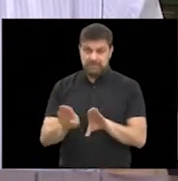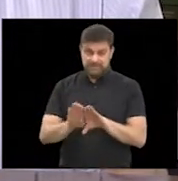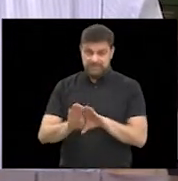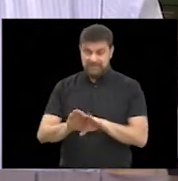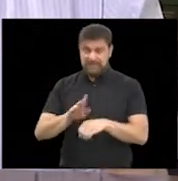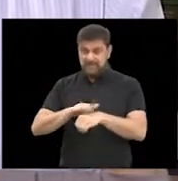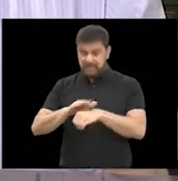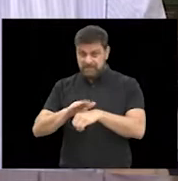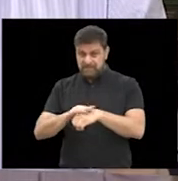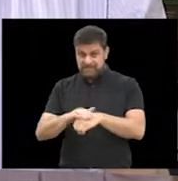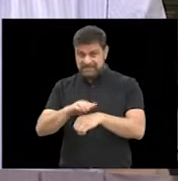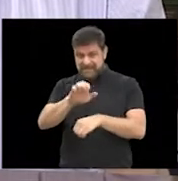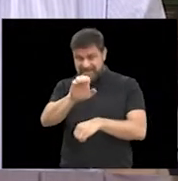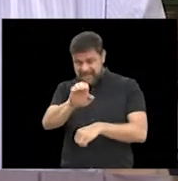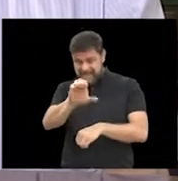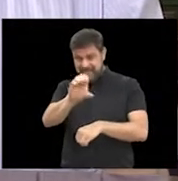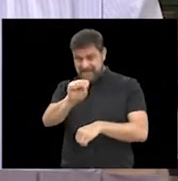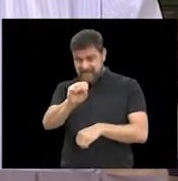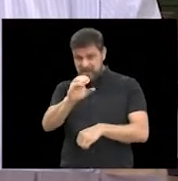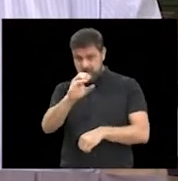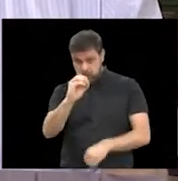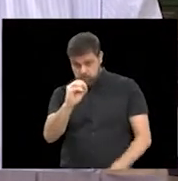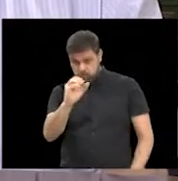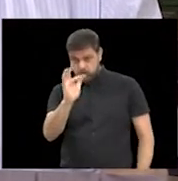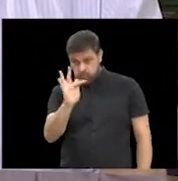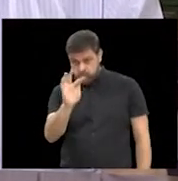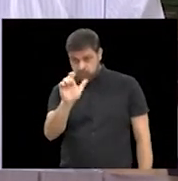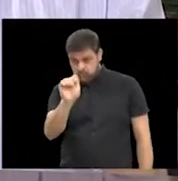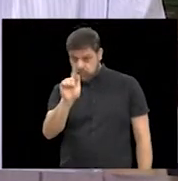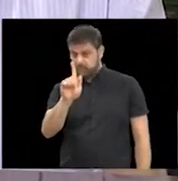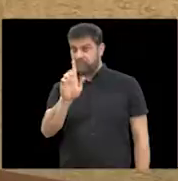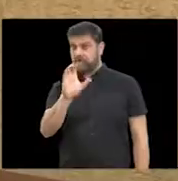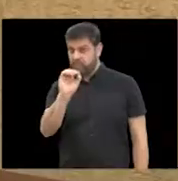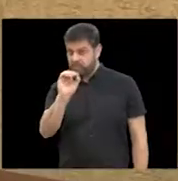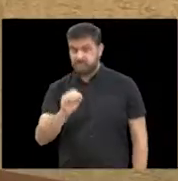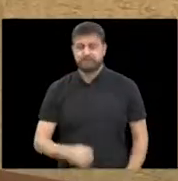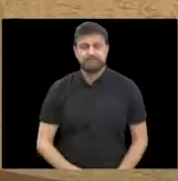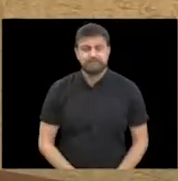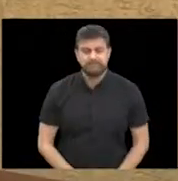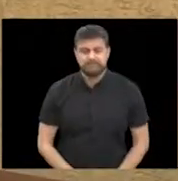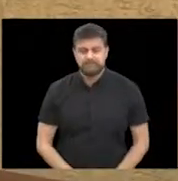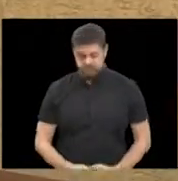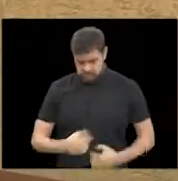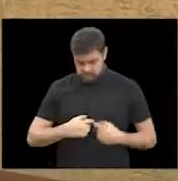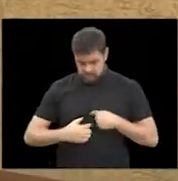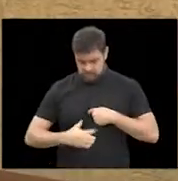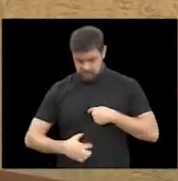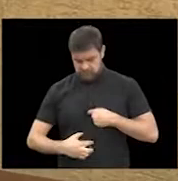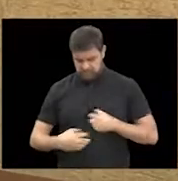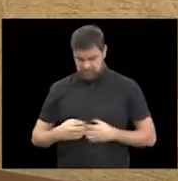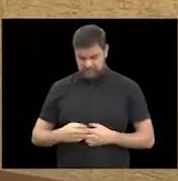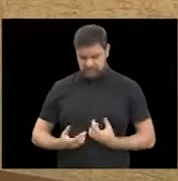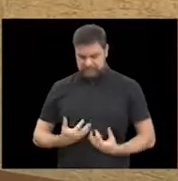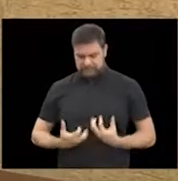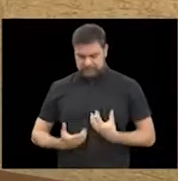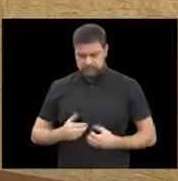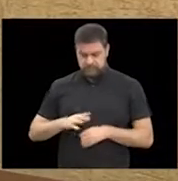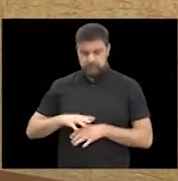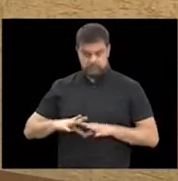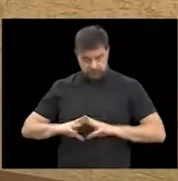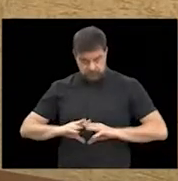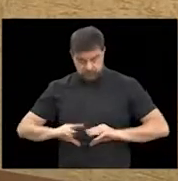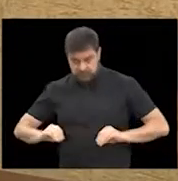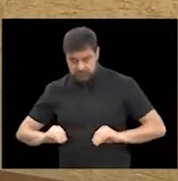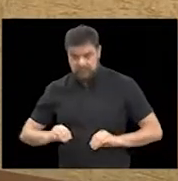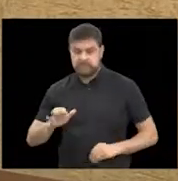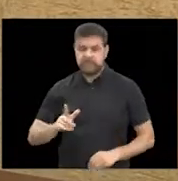processo inflamatório do esôfago. Sim. Já não é mais só uma gastrite. Uhum. E a gastrite? Bom, sendo curada, tudo bem.